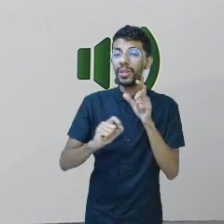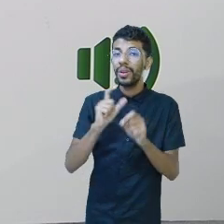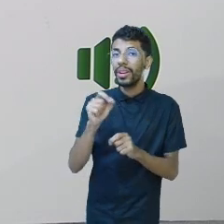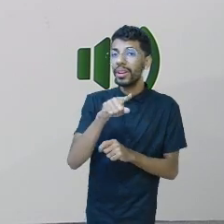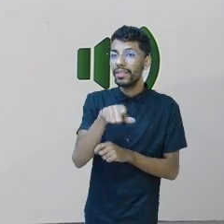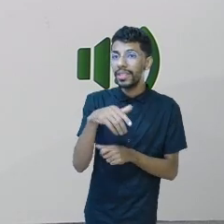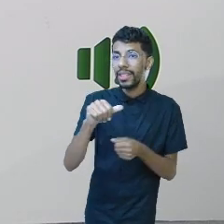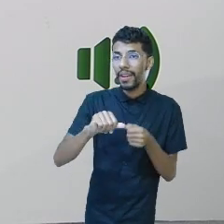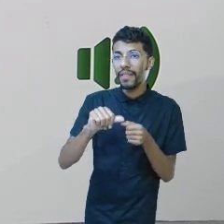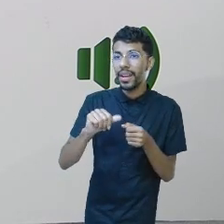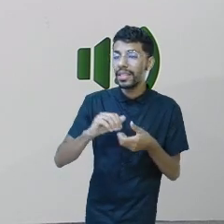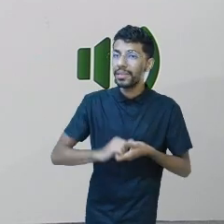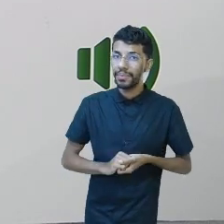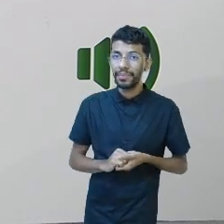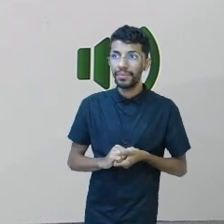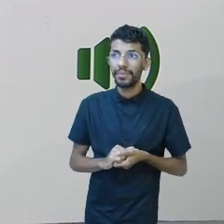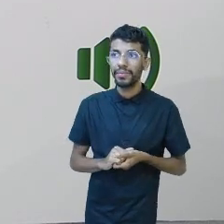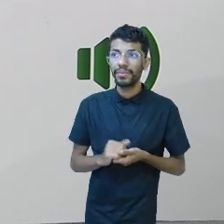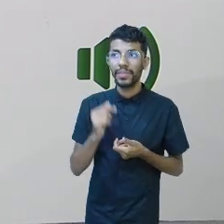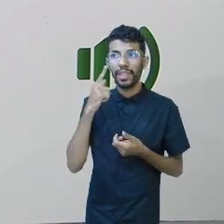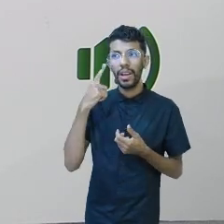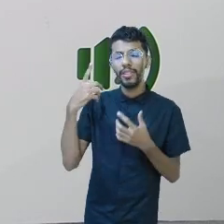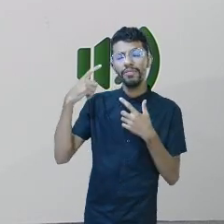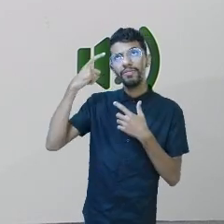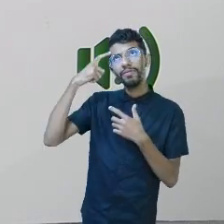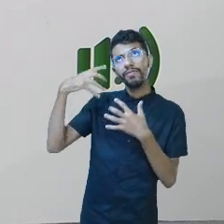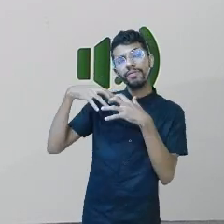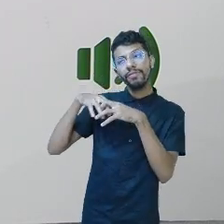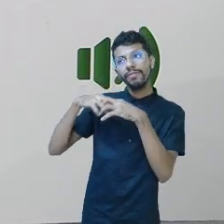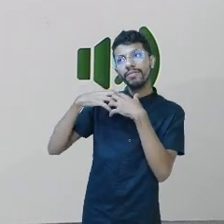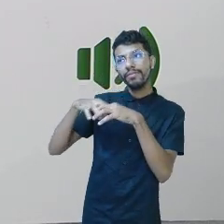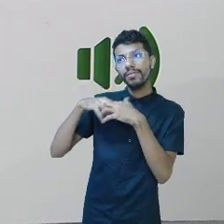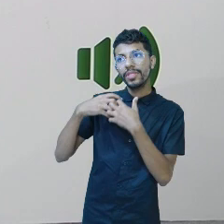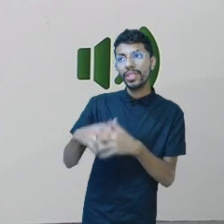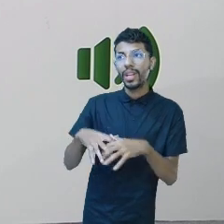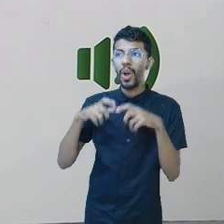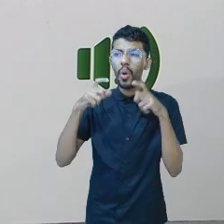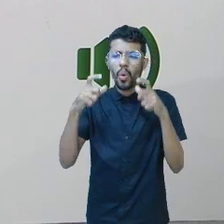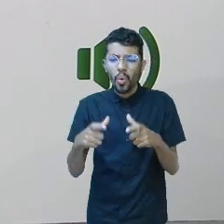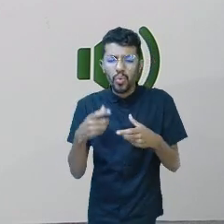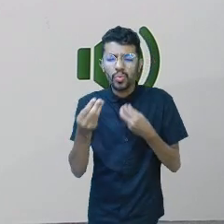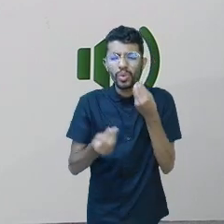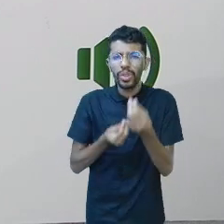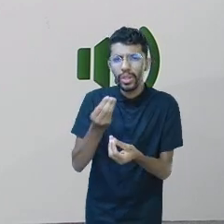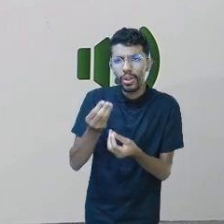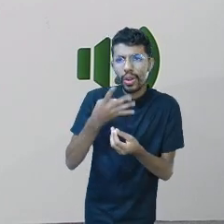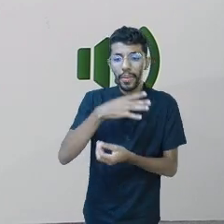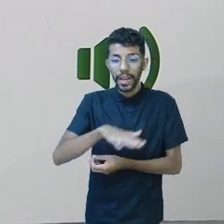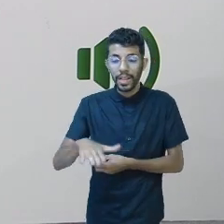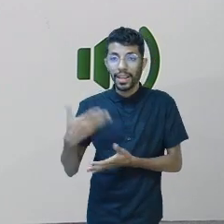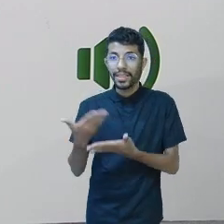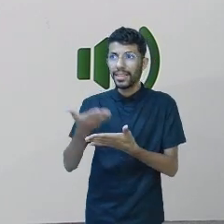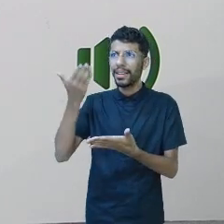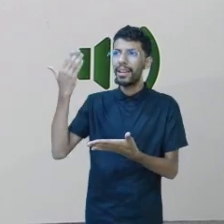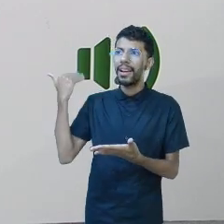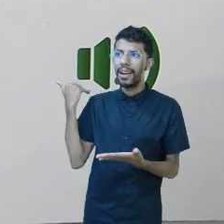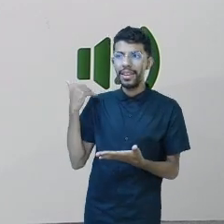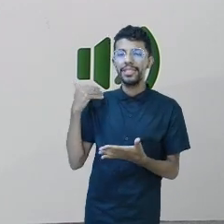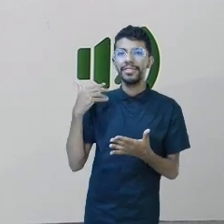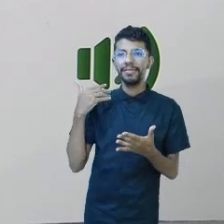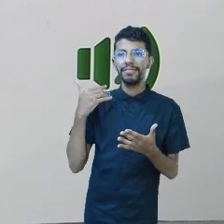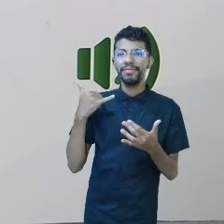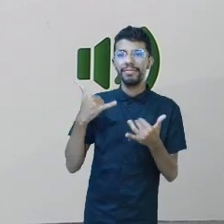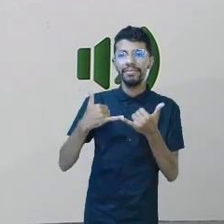fazer? Para refletir, onde e como as crianças de antigamente se